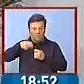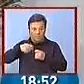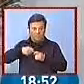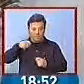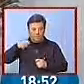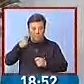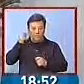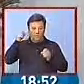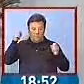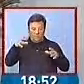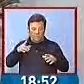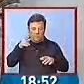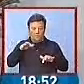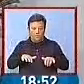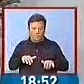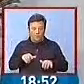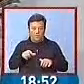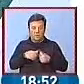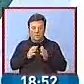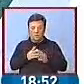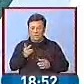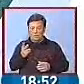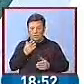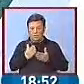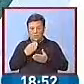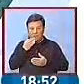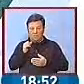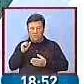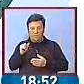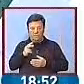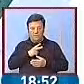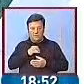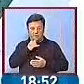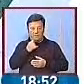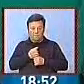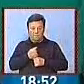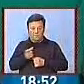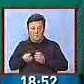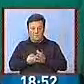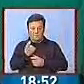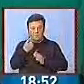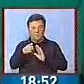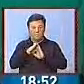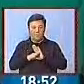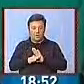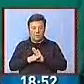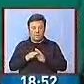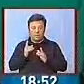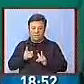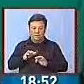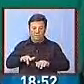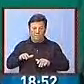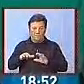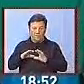um projetor e um computador, estes dois alunos da Universidade do Algarve fizeram assim nascer um programa de informática